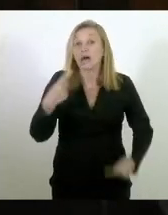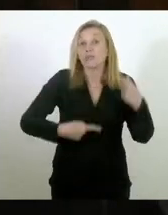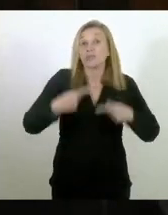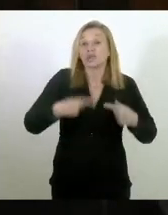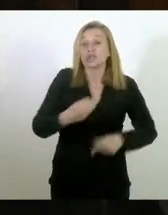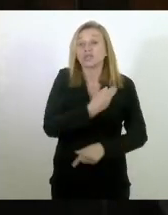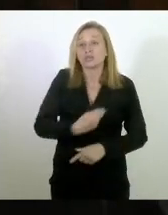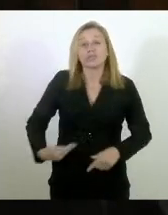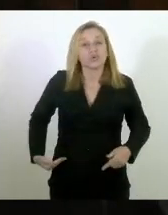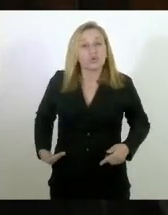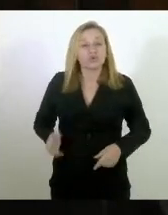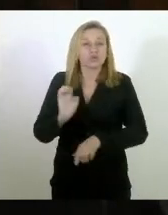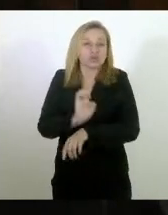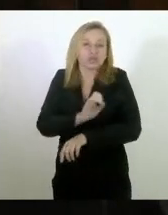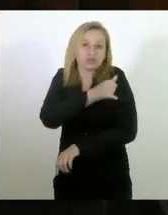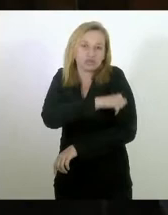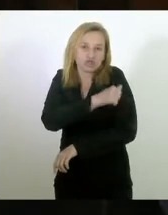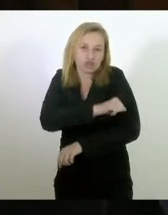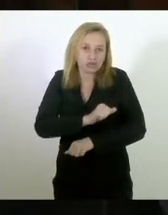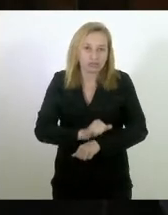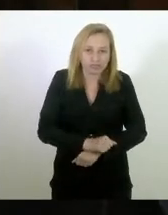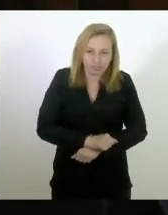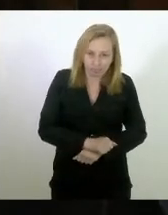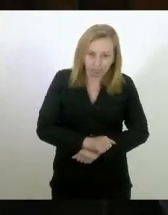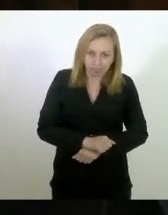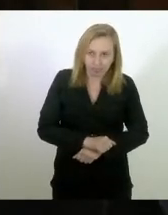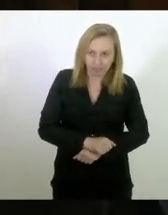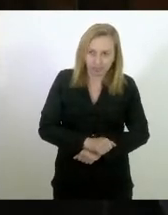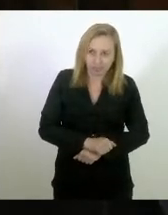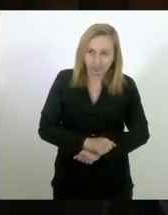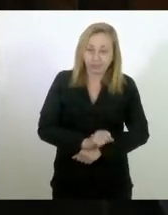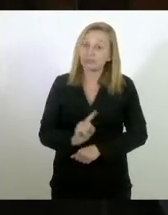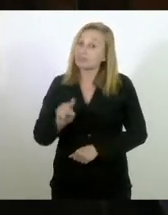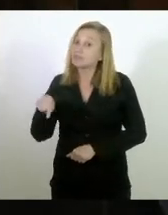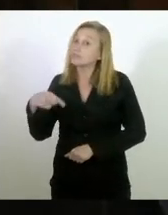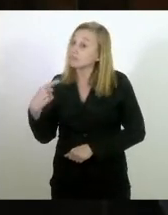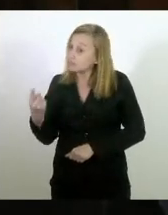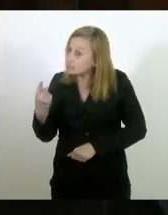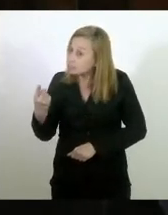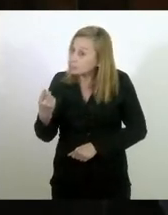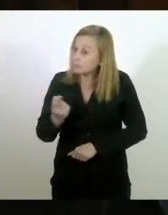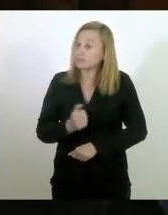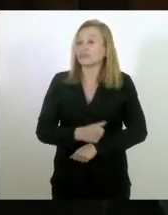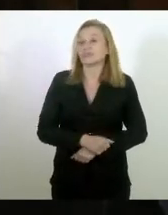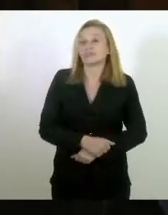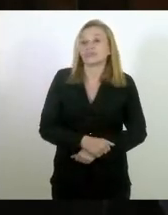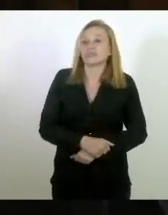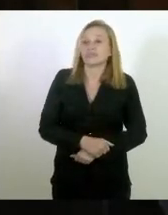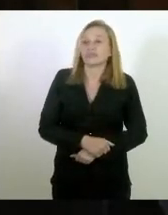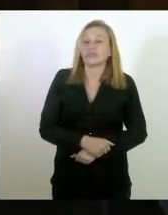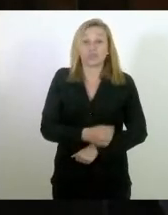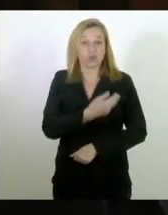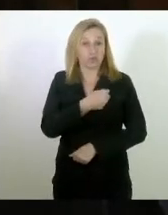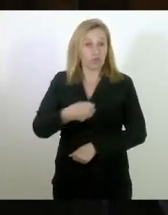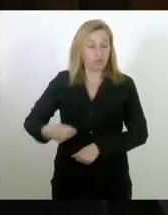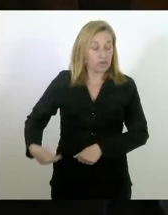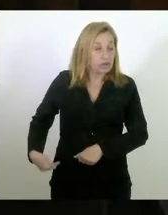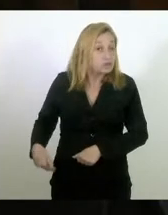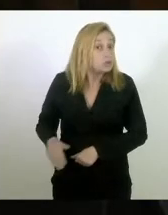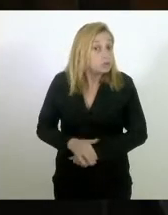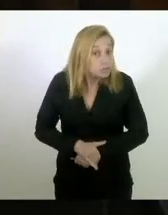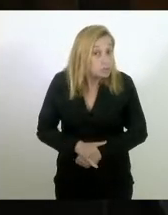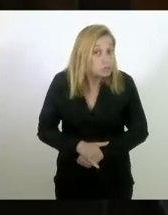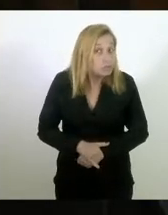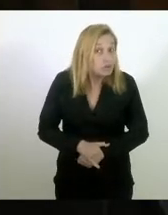pública do Estado do Rio de Janeiro bom e depois quer ao Governador